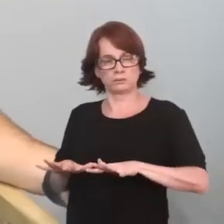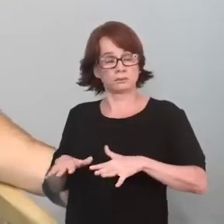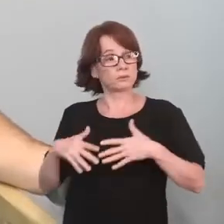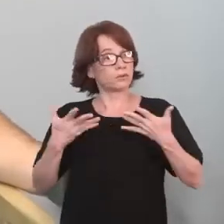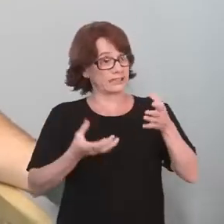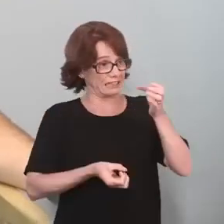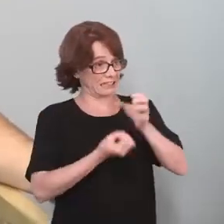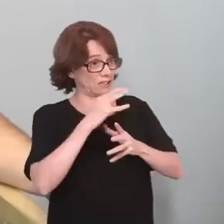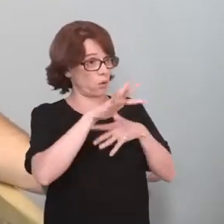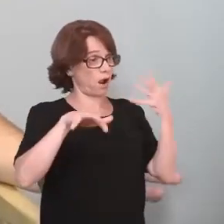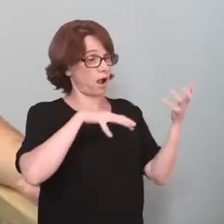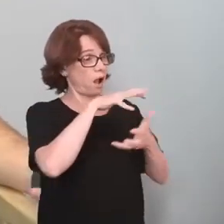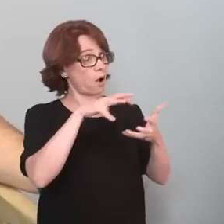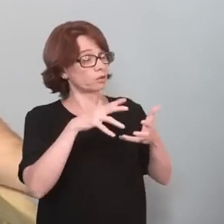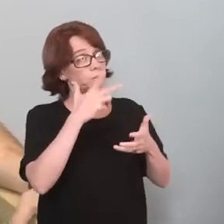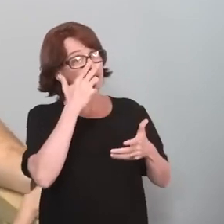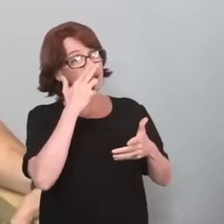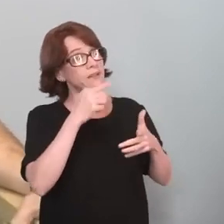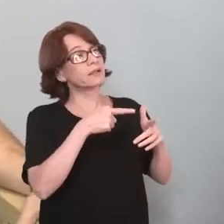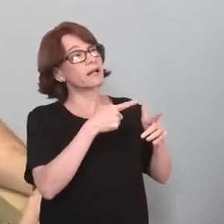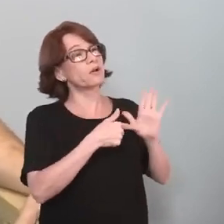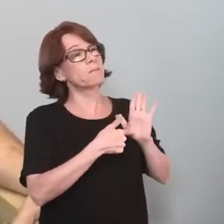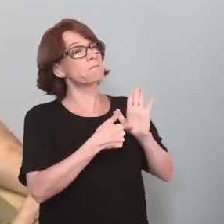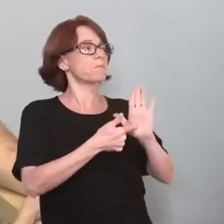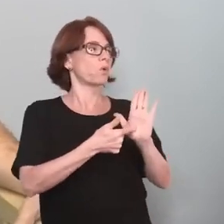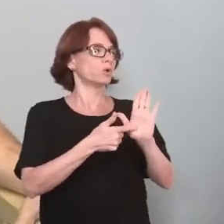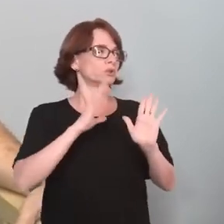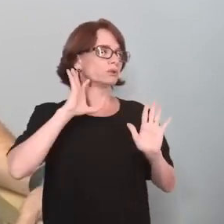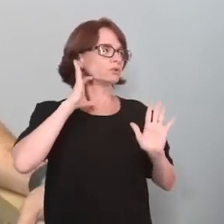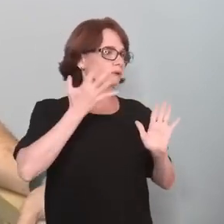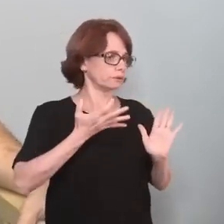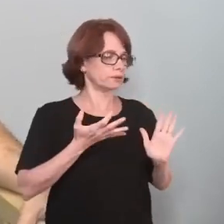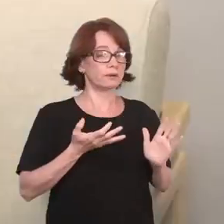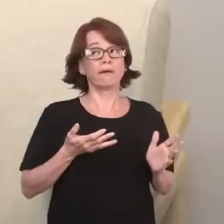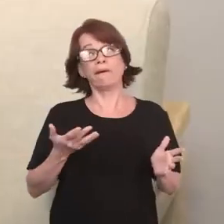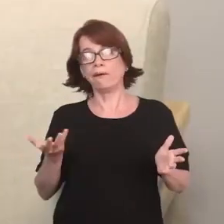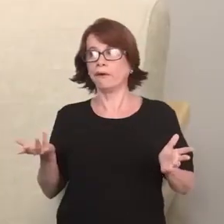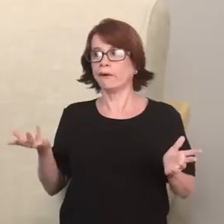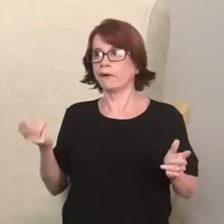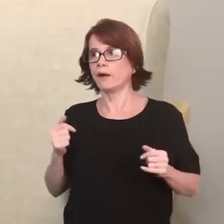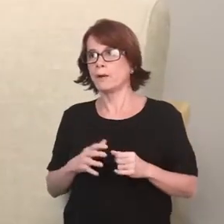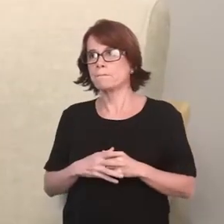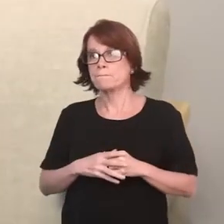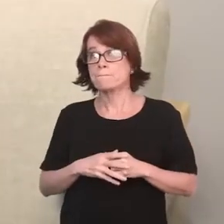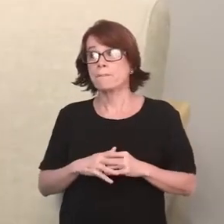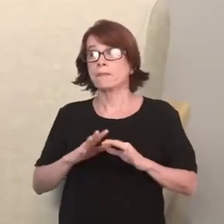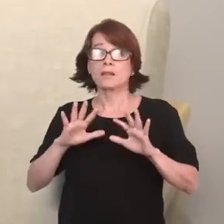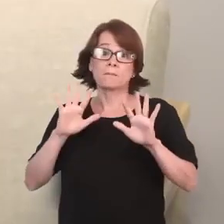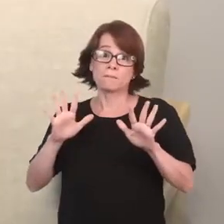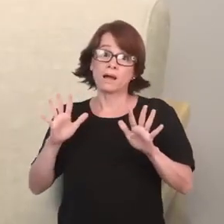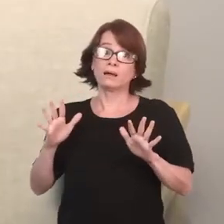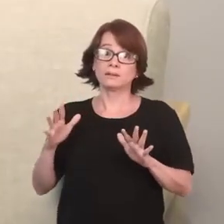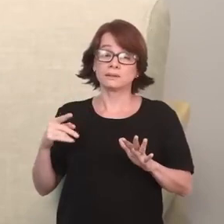eles criam o caos, eles se apresentam como solução. Também, né? E criam mais caos. Só